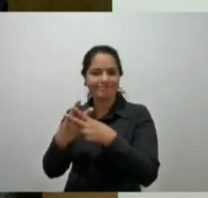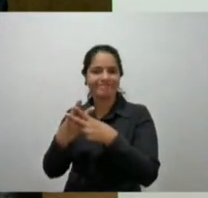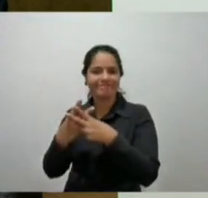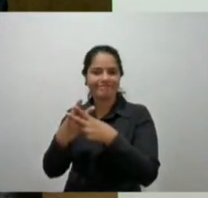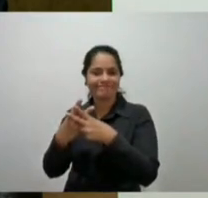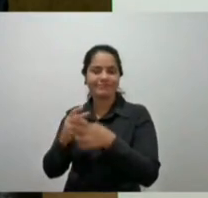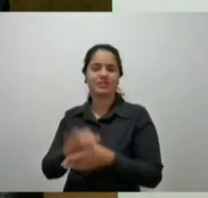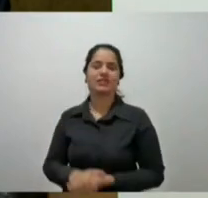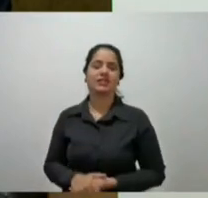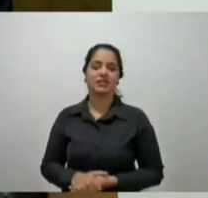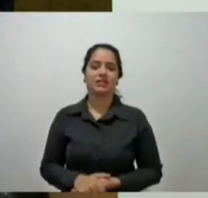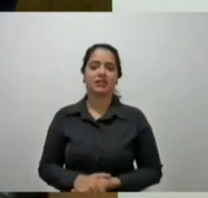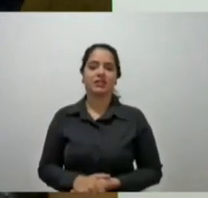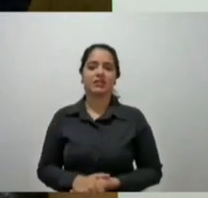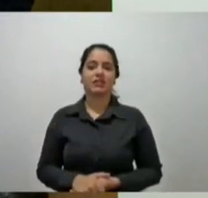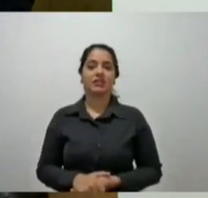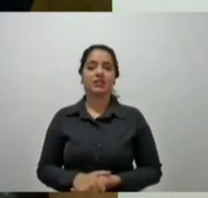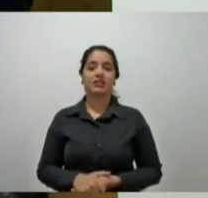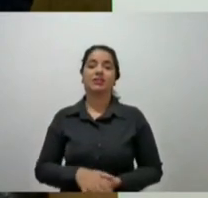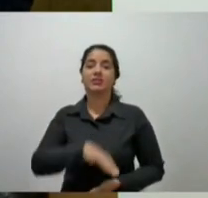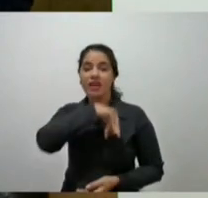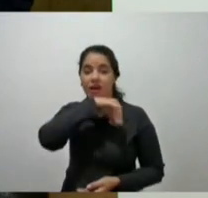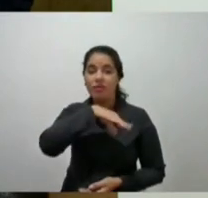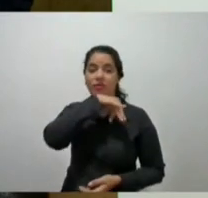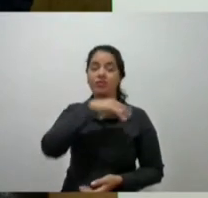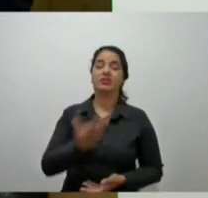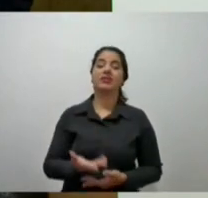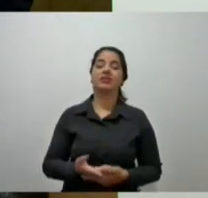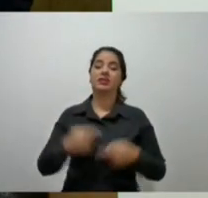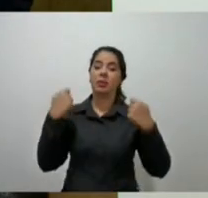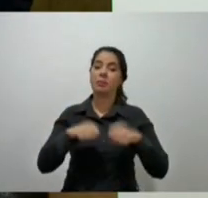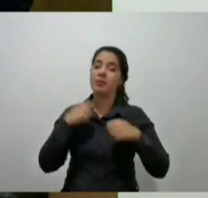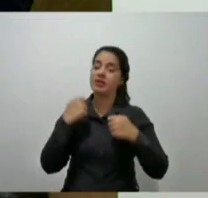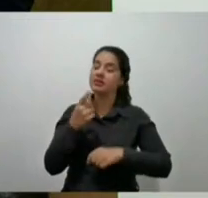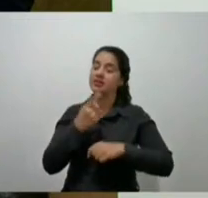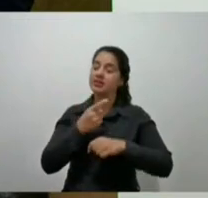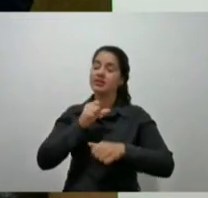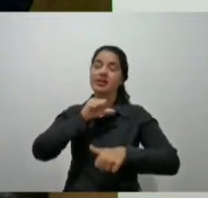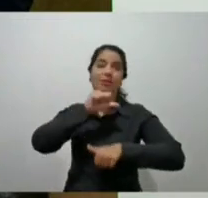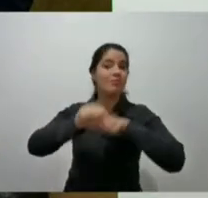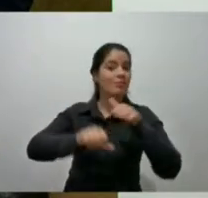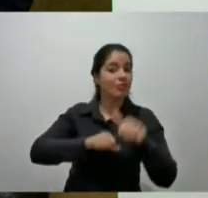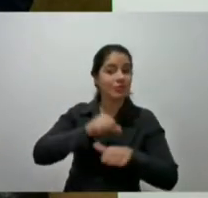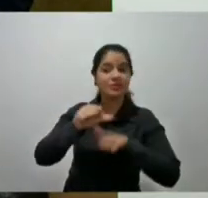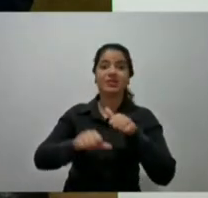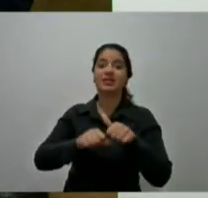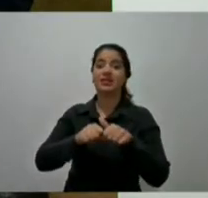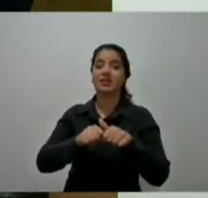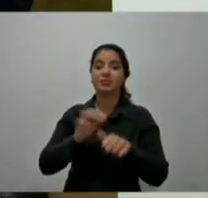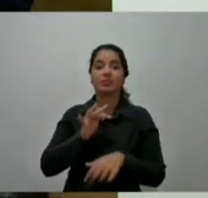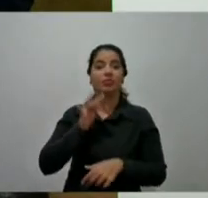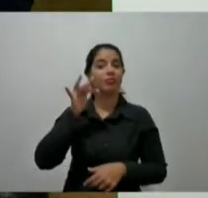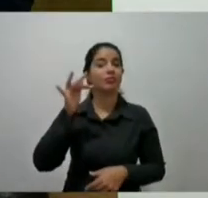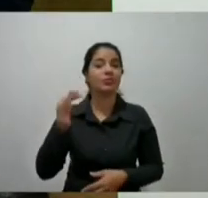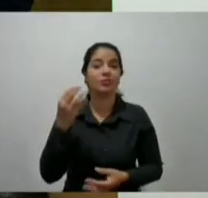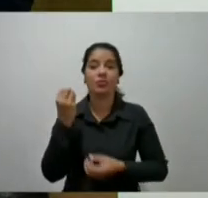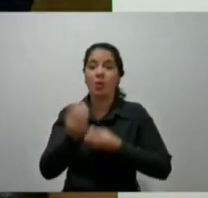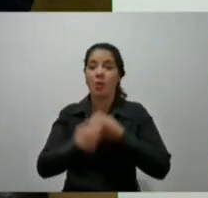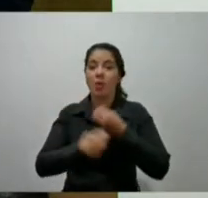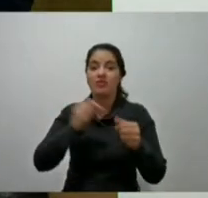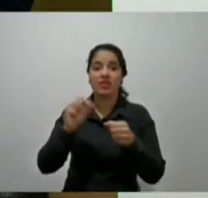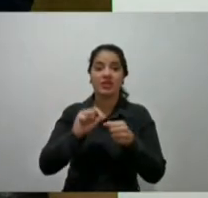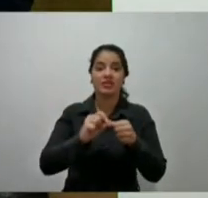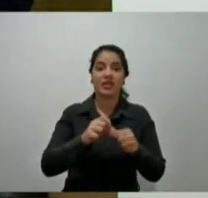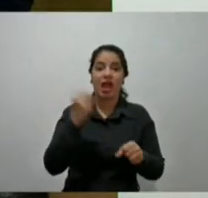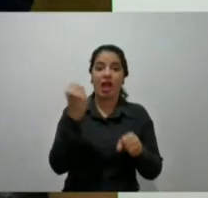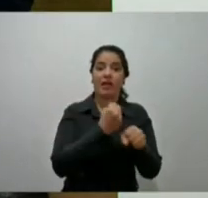deste problema, daqui a pouco você vai ter uma convulsão social, porque nós não vamos poder construir presídios para o resto